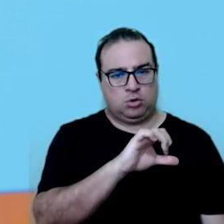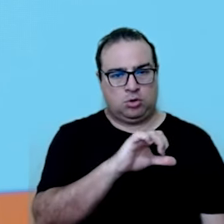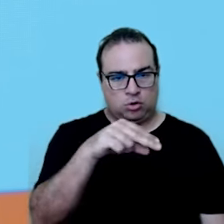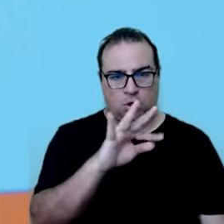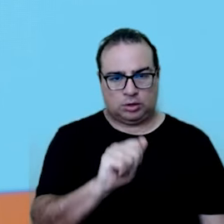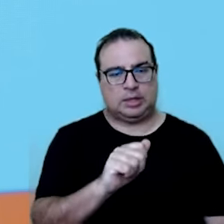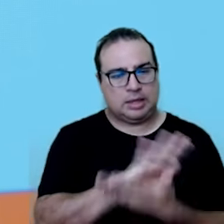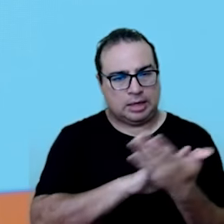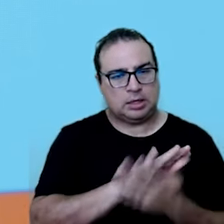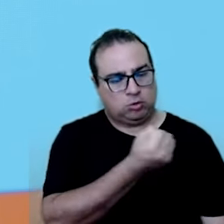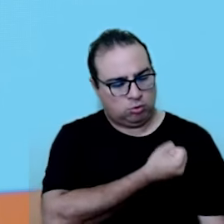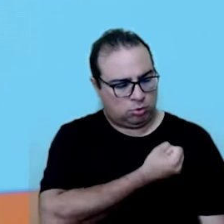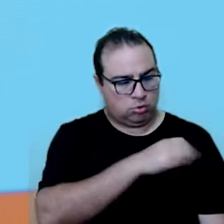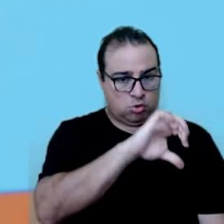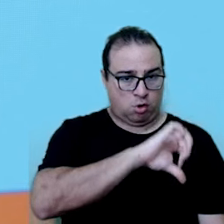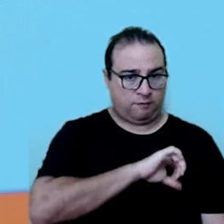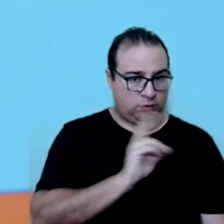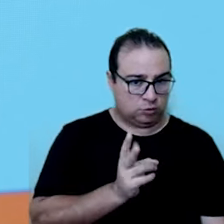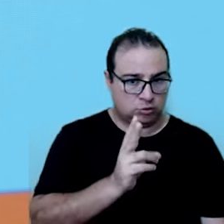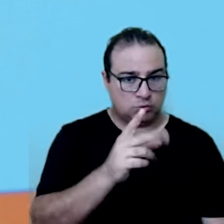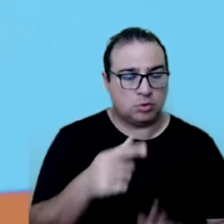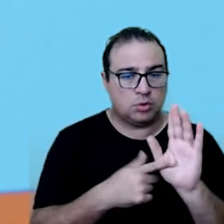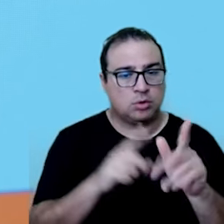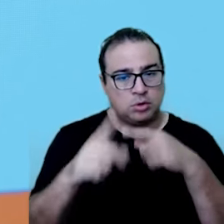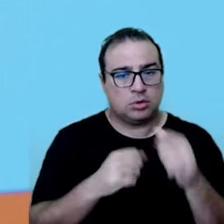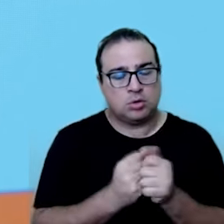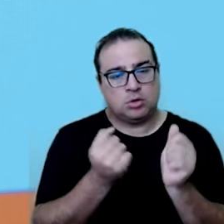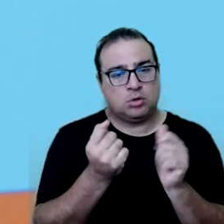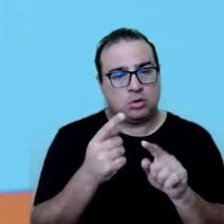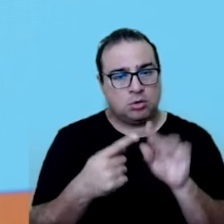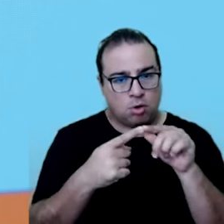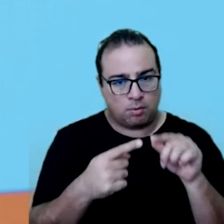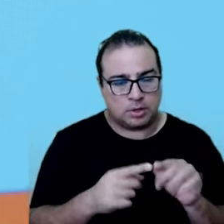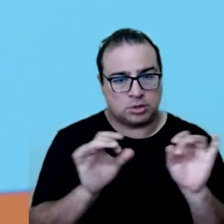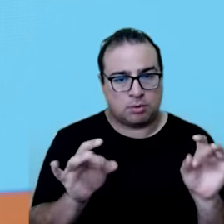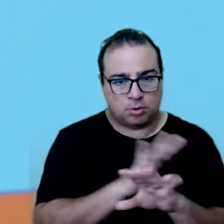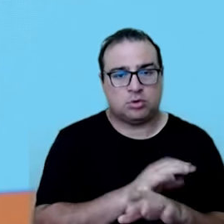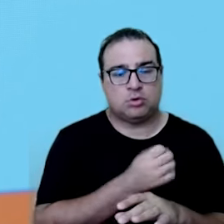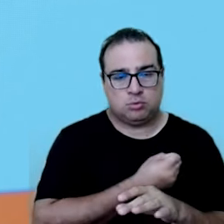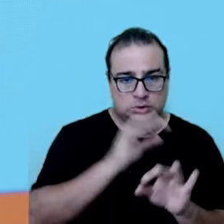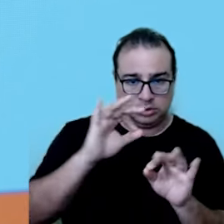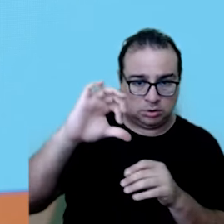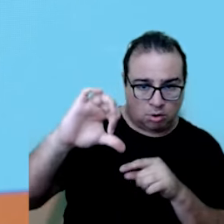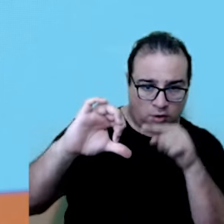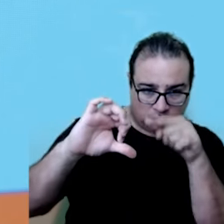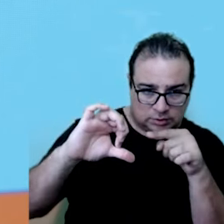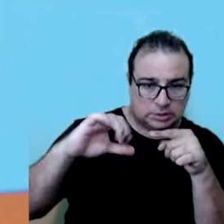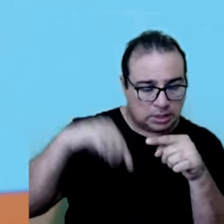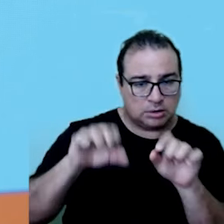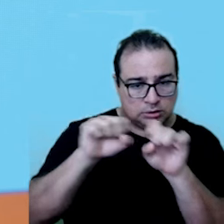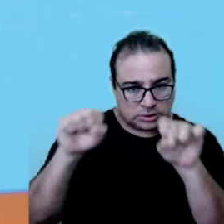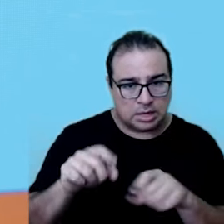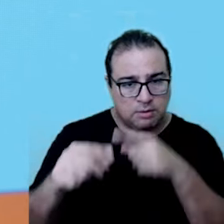autorizada ele só computa né ele eleva o próximo número da sequência quando o documento é autorizado é isso mesmo tanto que entra Naquele